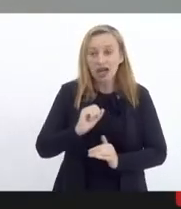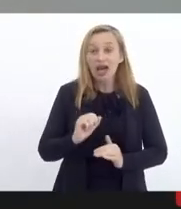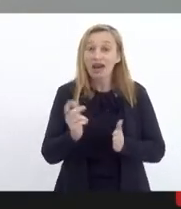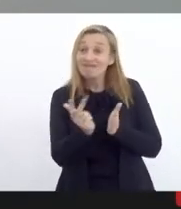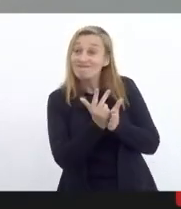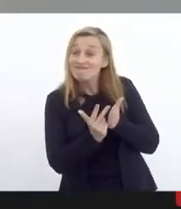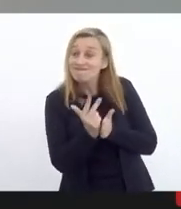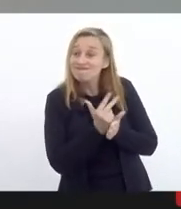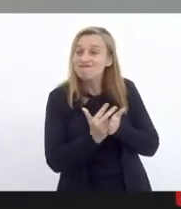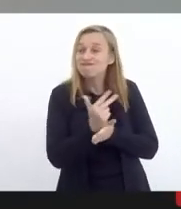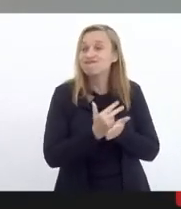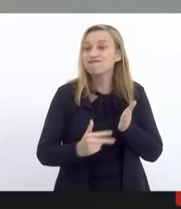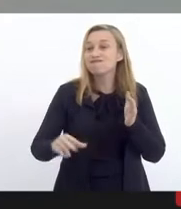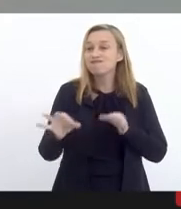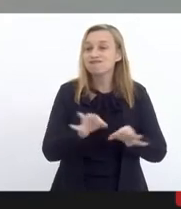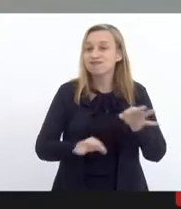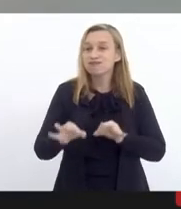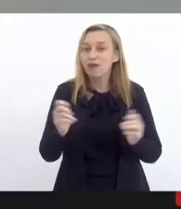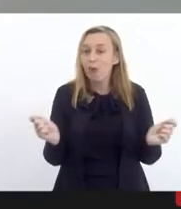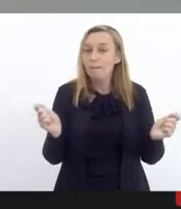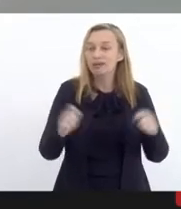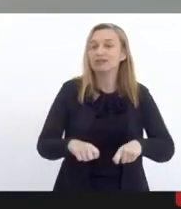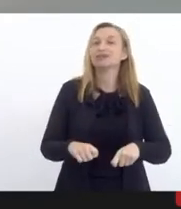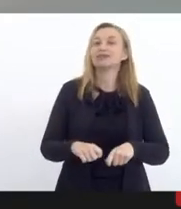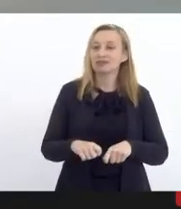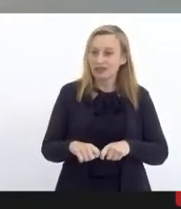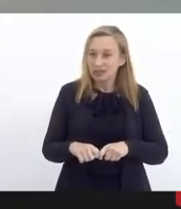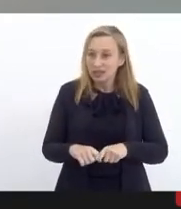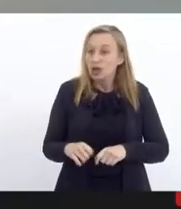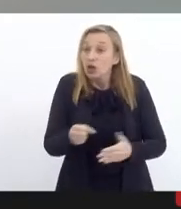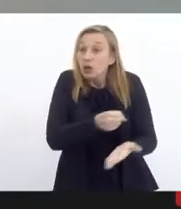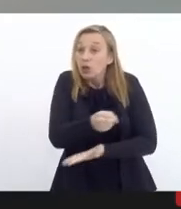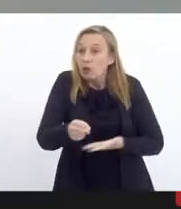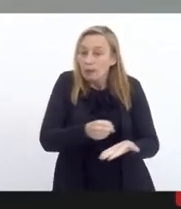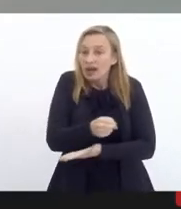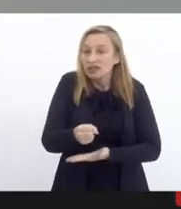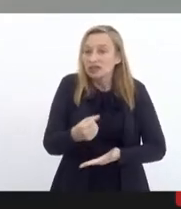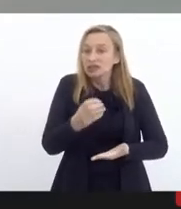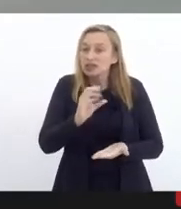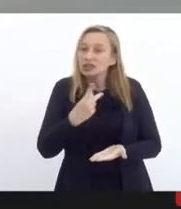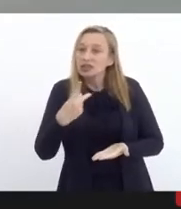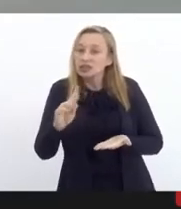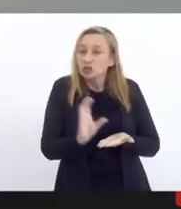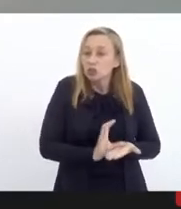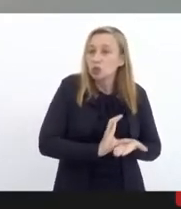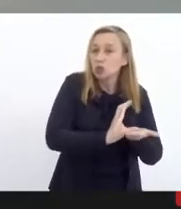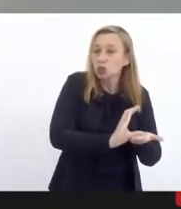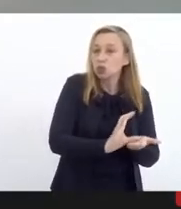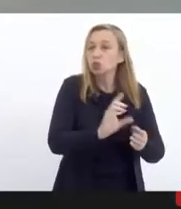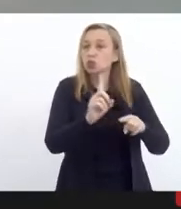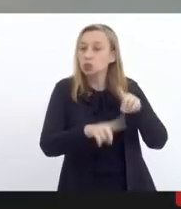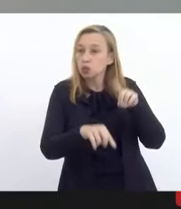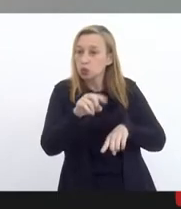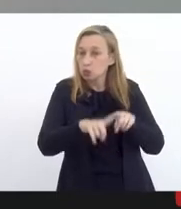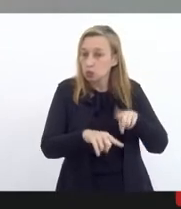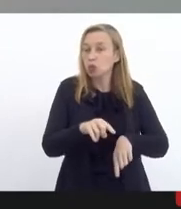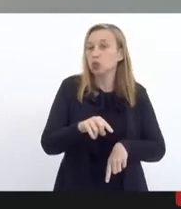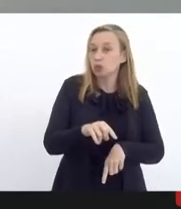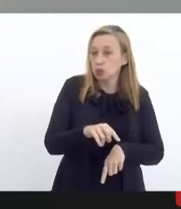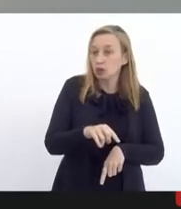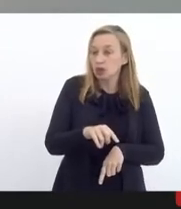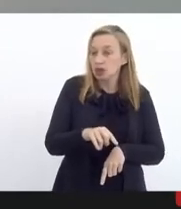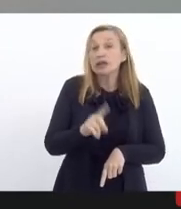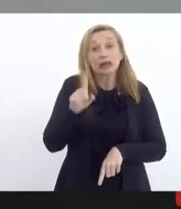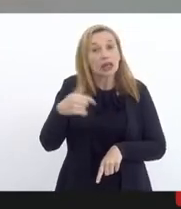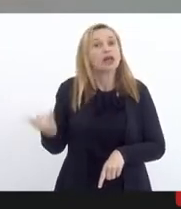desenhar projetos potenciais, né, com base nos seus recursos, tanto materiais quanto imateriais, que